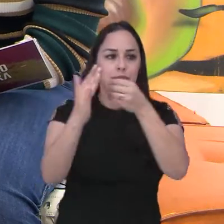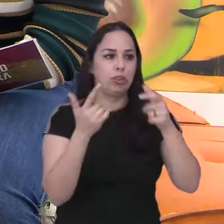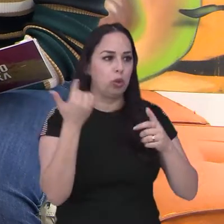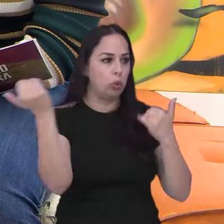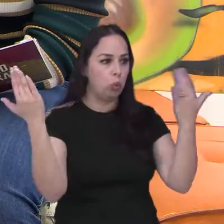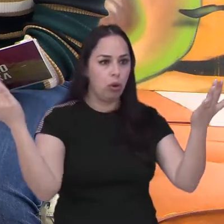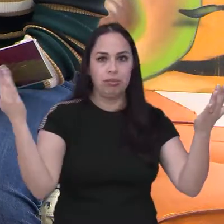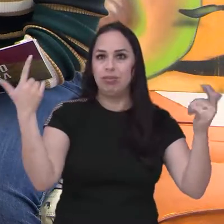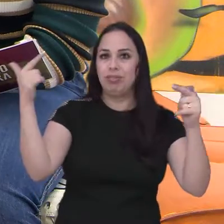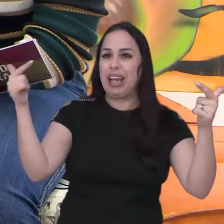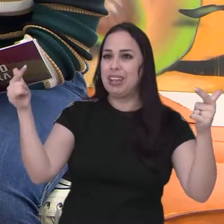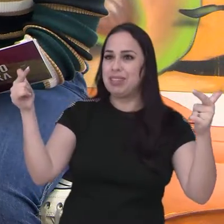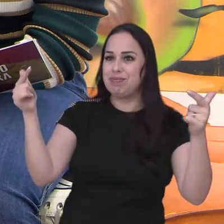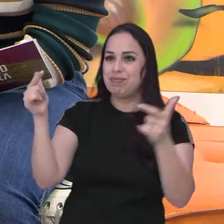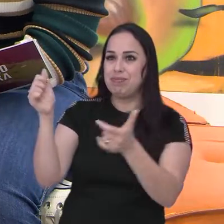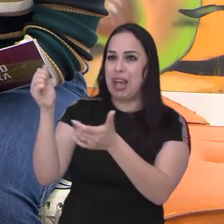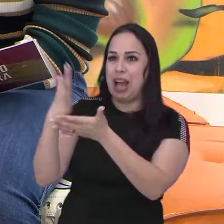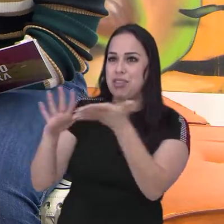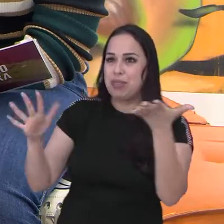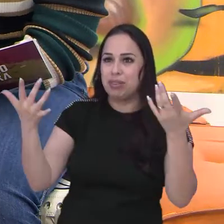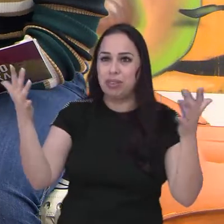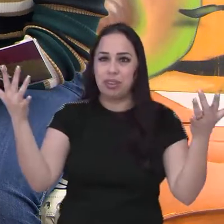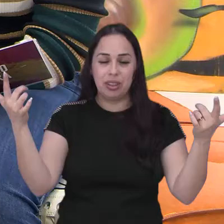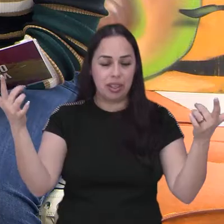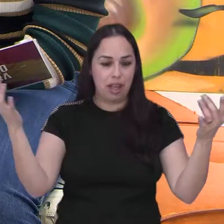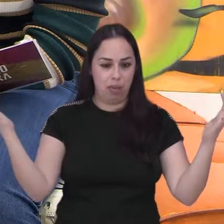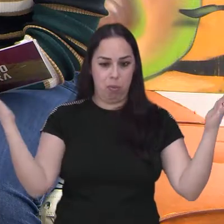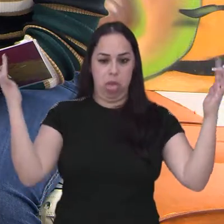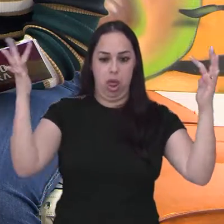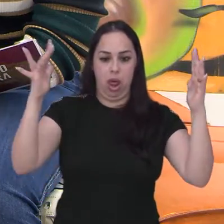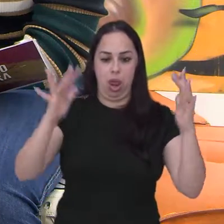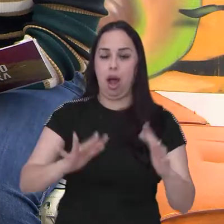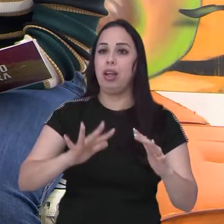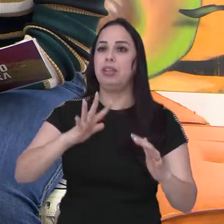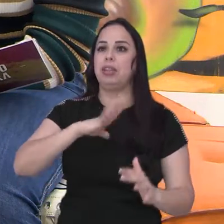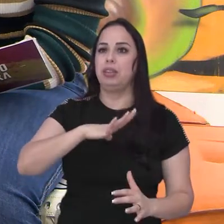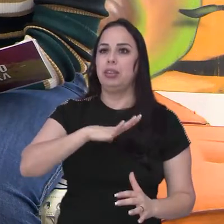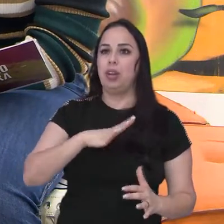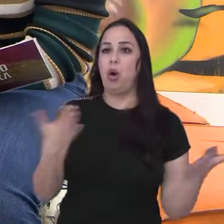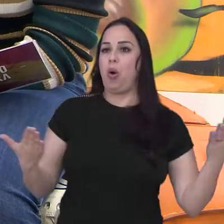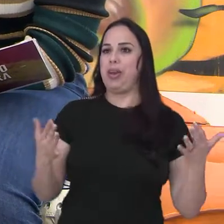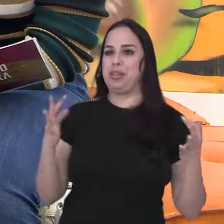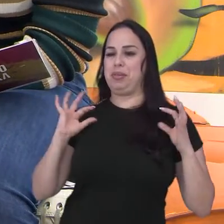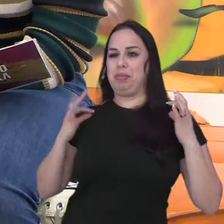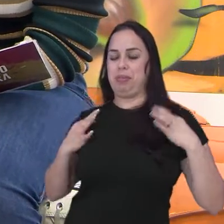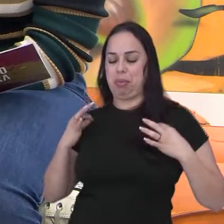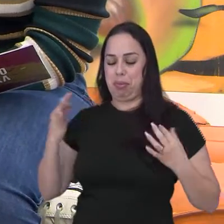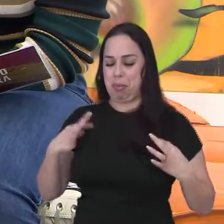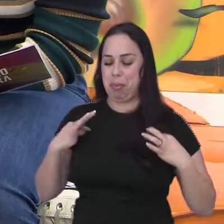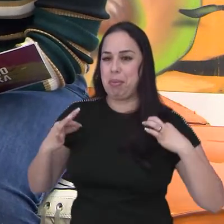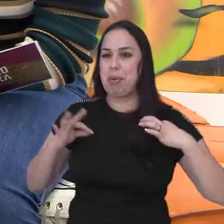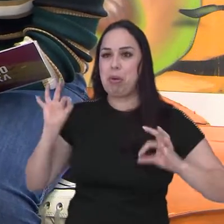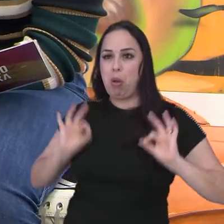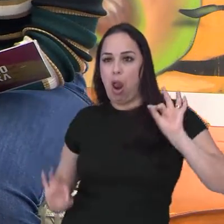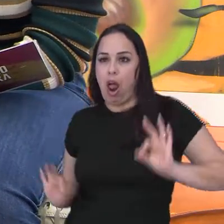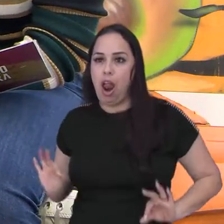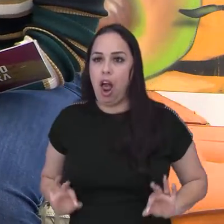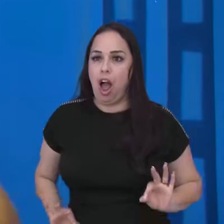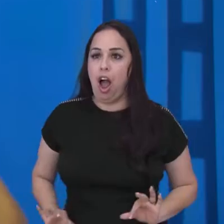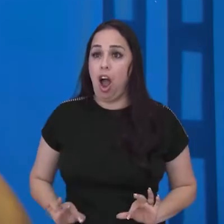da cidade, em todas as cidades do Vale sempre foi uma questão de status. Vestir a sua melhor roupa para ir pro centro da cidade. Até hoje é assim. Até hoje tem uma galera